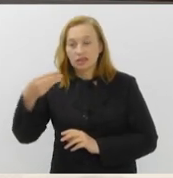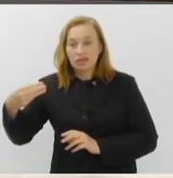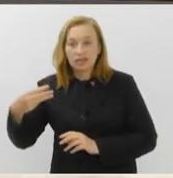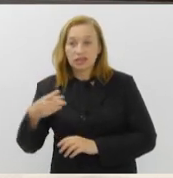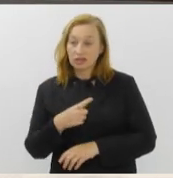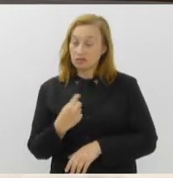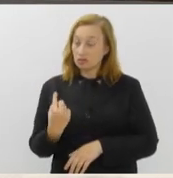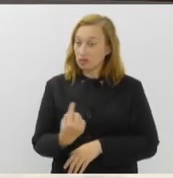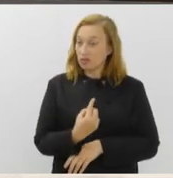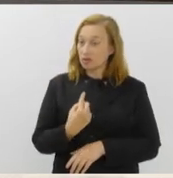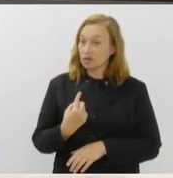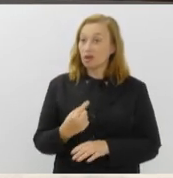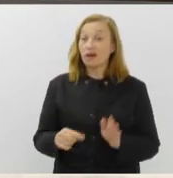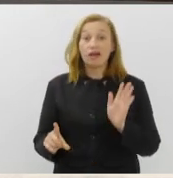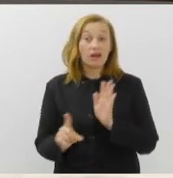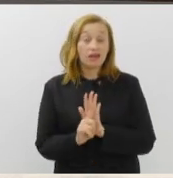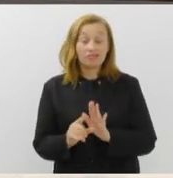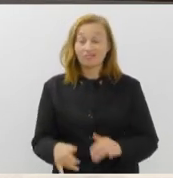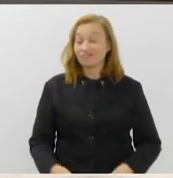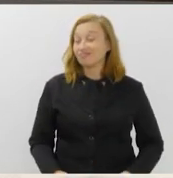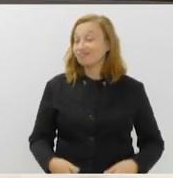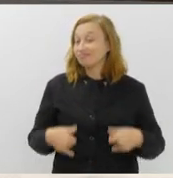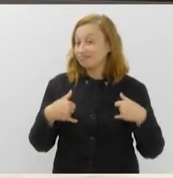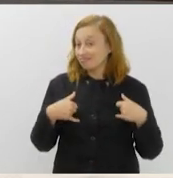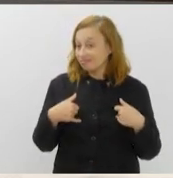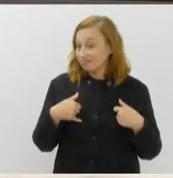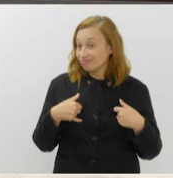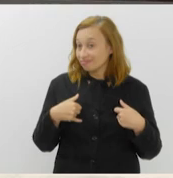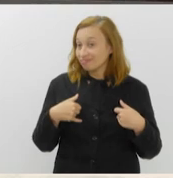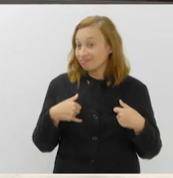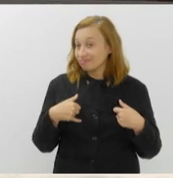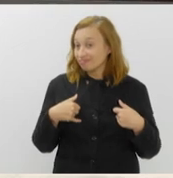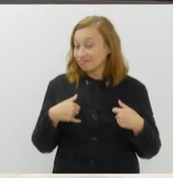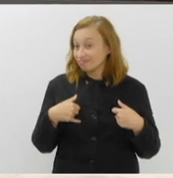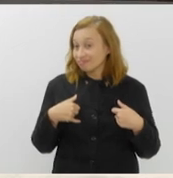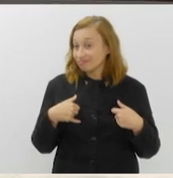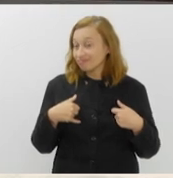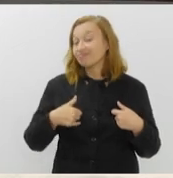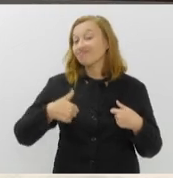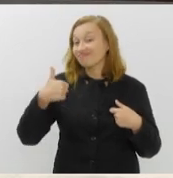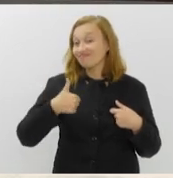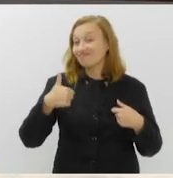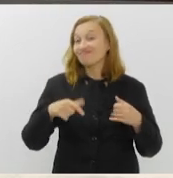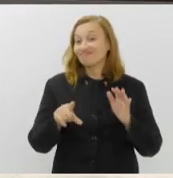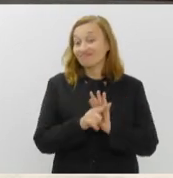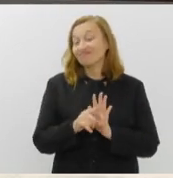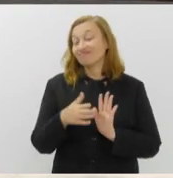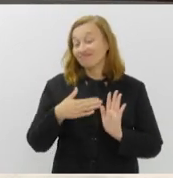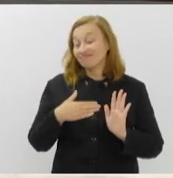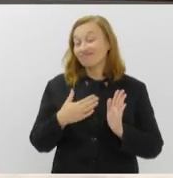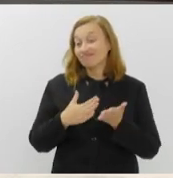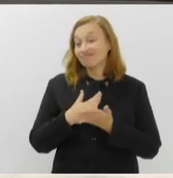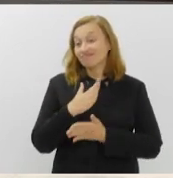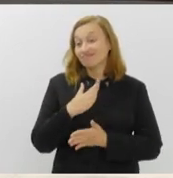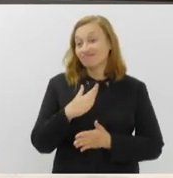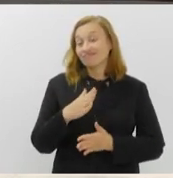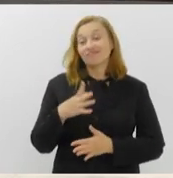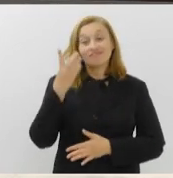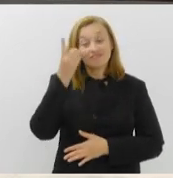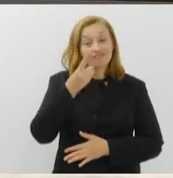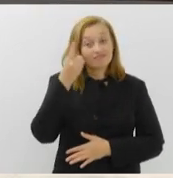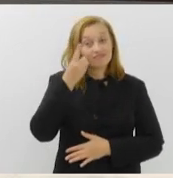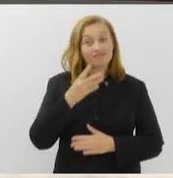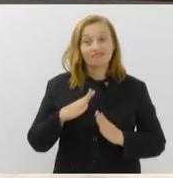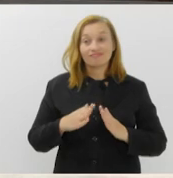autoria, e que é uma lei que me orgulha muitíssimo, digamos, foi a primeira lei minha aprovada como deputada aqui na